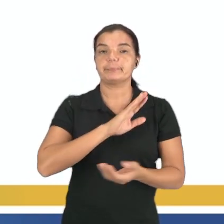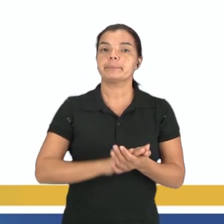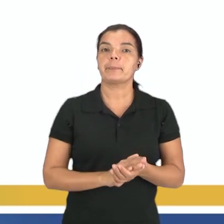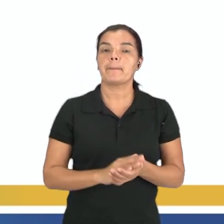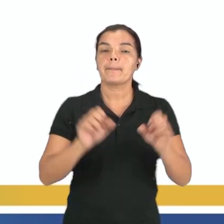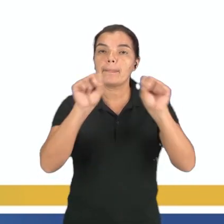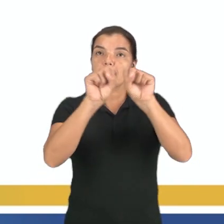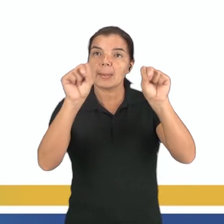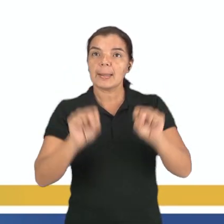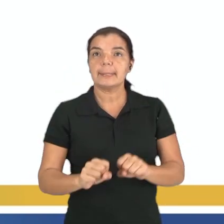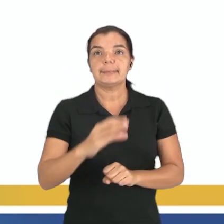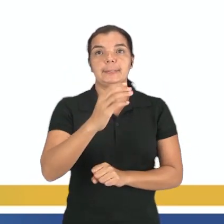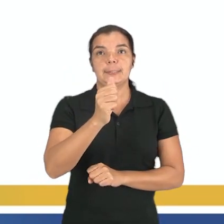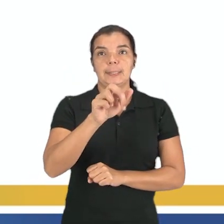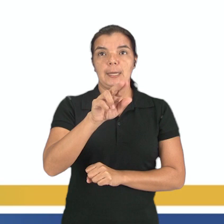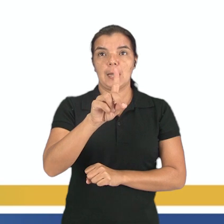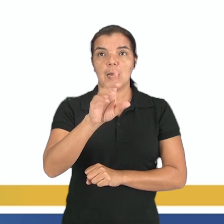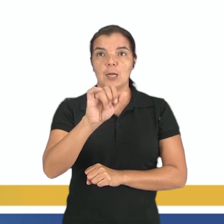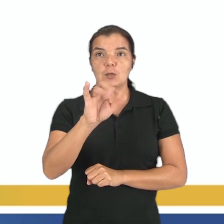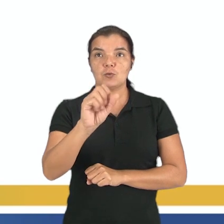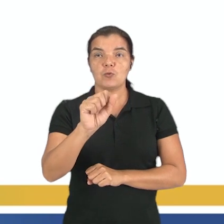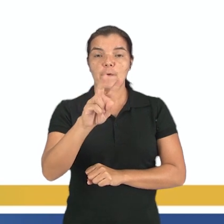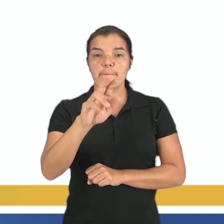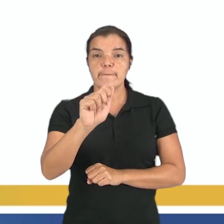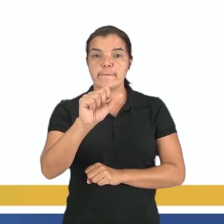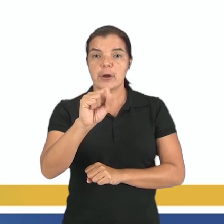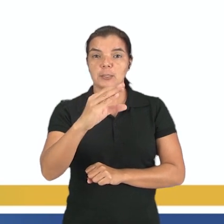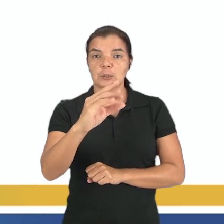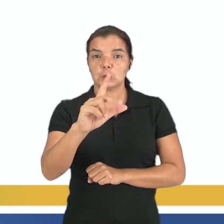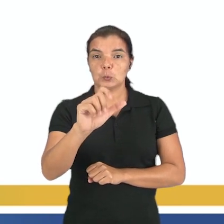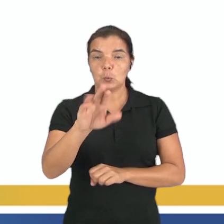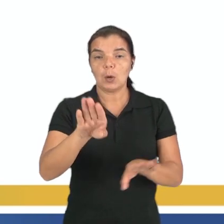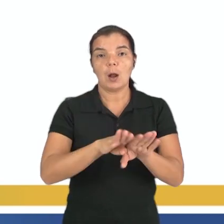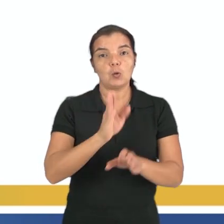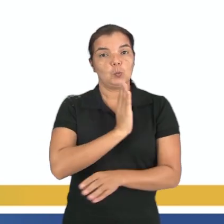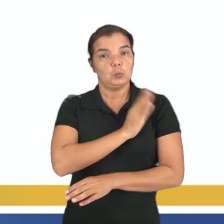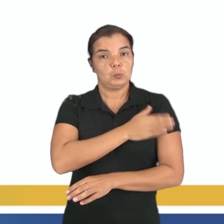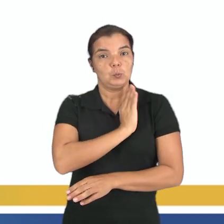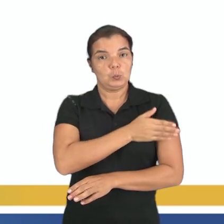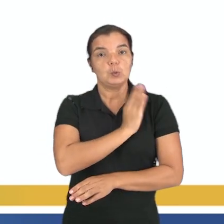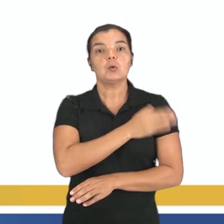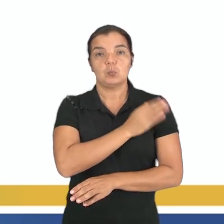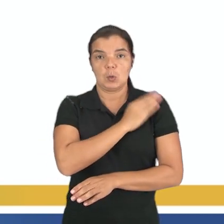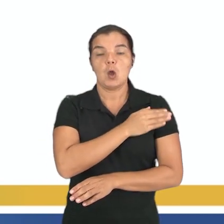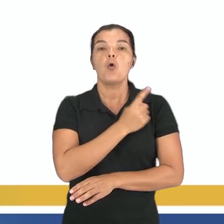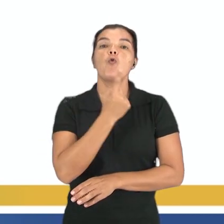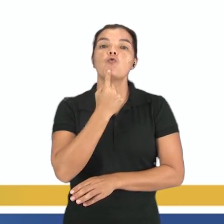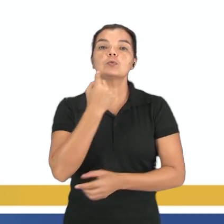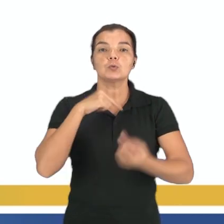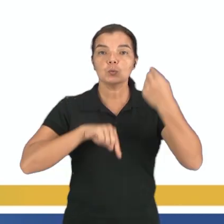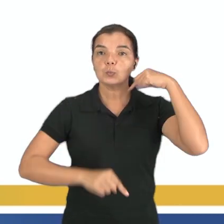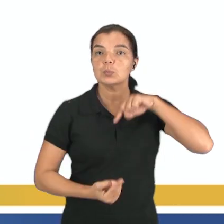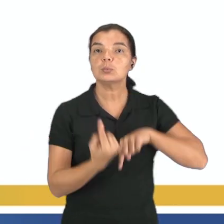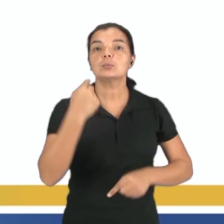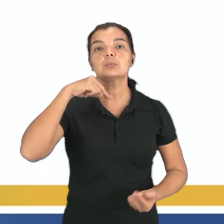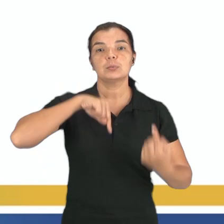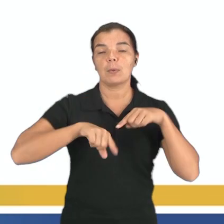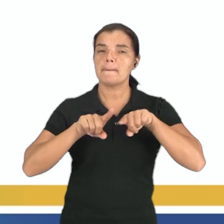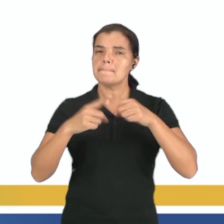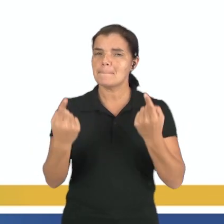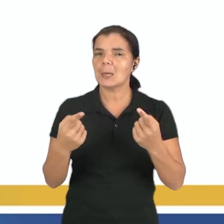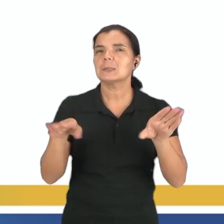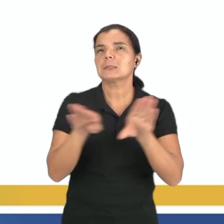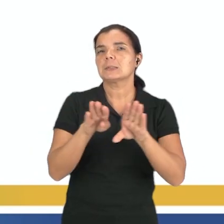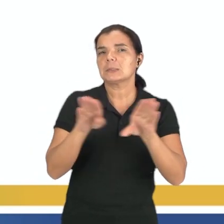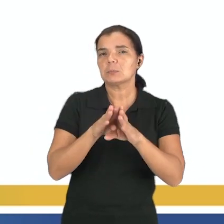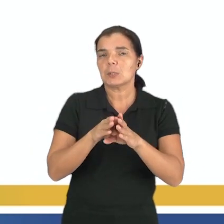sistema cardiovascular, por exemplo, ele possui órgãos, entre eles o coração, que fazem o sangue circular pelo corpo. Mas quando eu falo